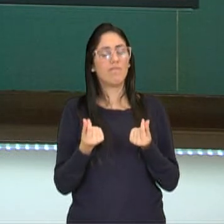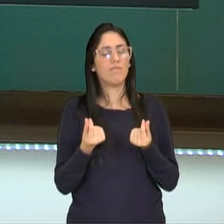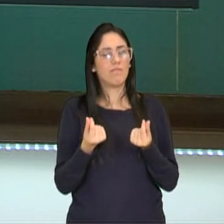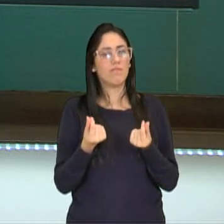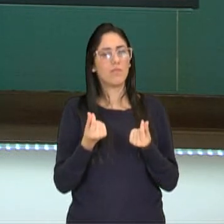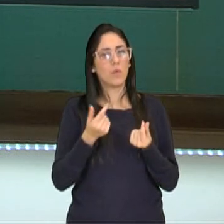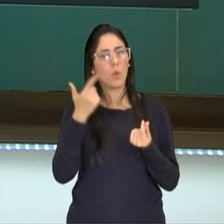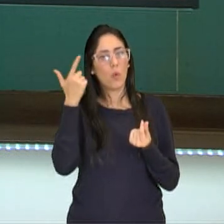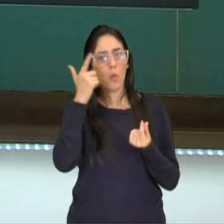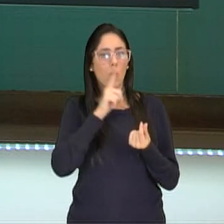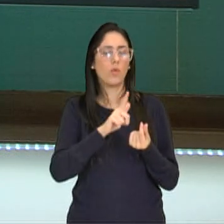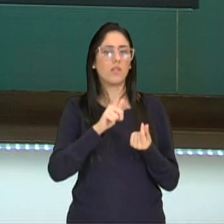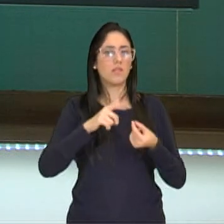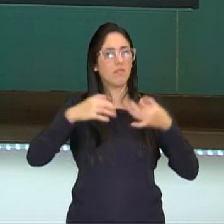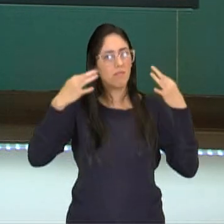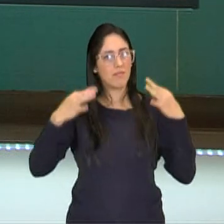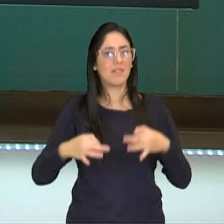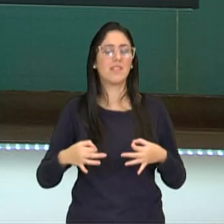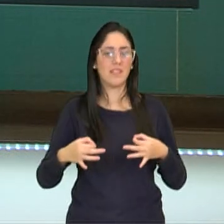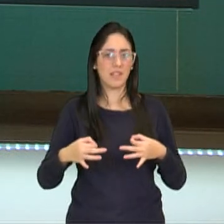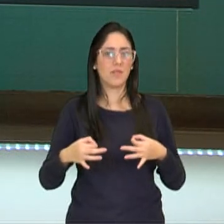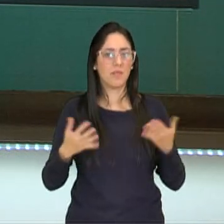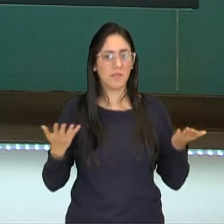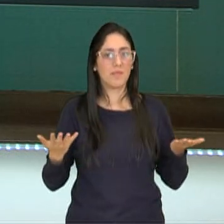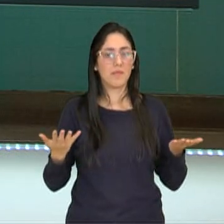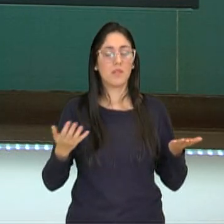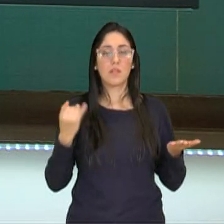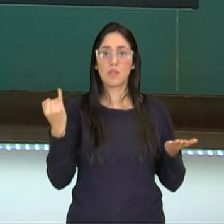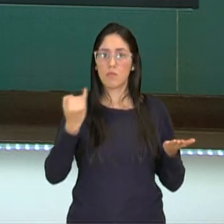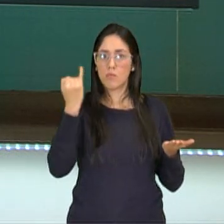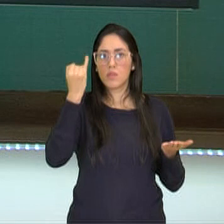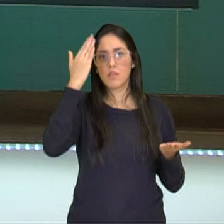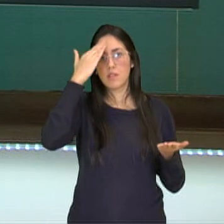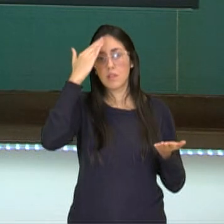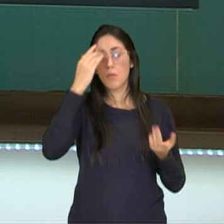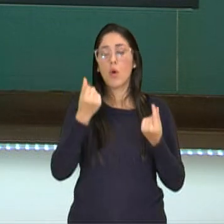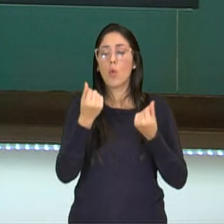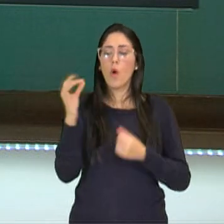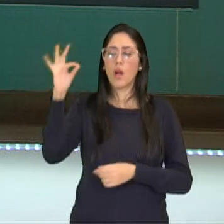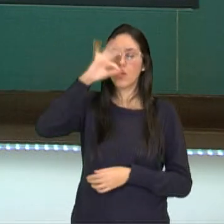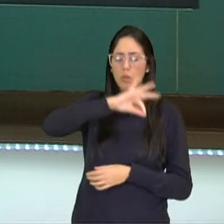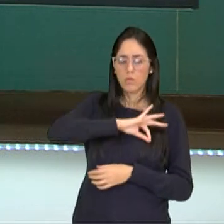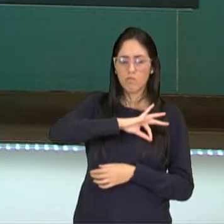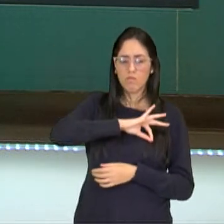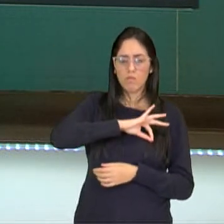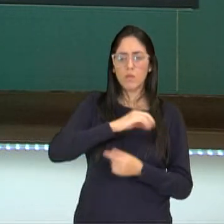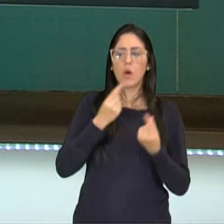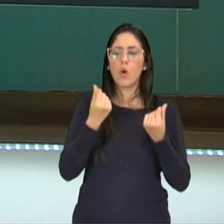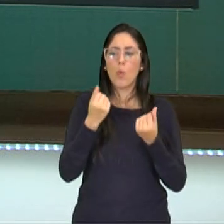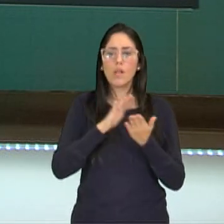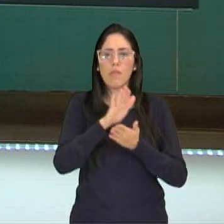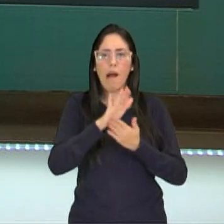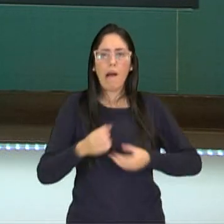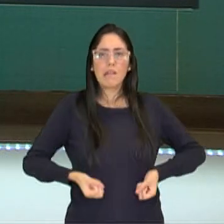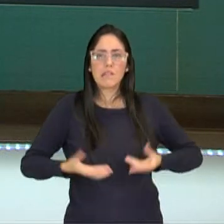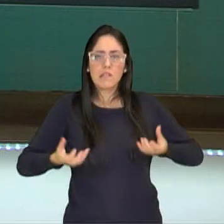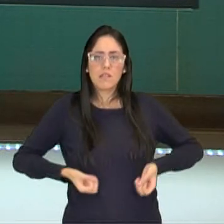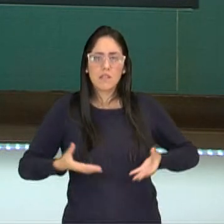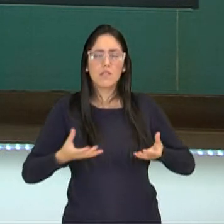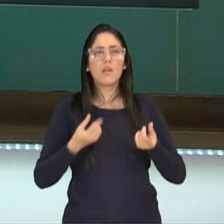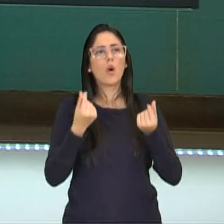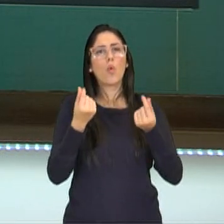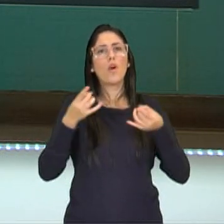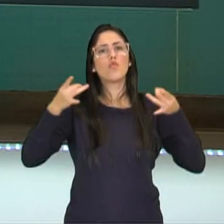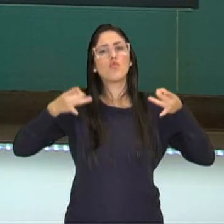conseguir chegar a isso. E a gente só vai se organizar se eu souber exatamente quanto eu recebo, quanto eu gasto e quanto sobra no final de